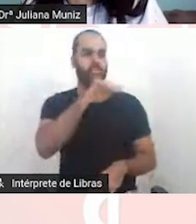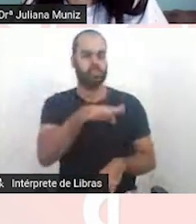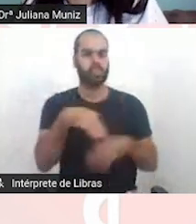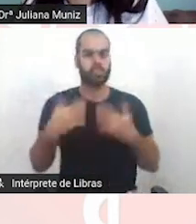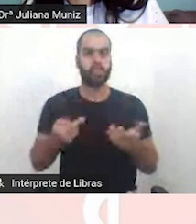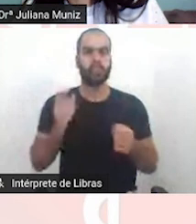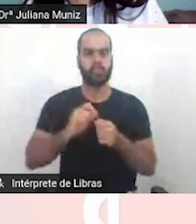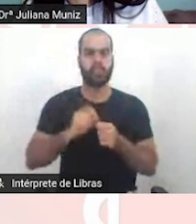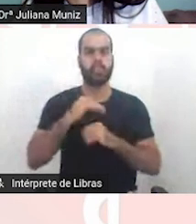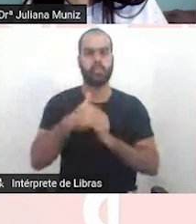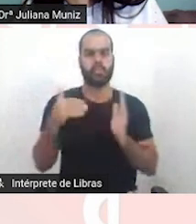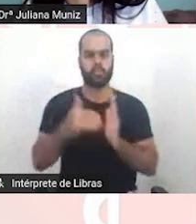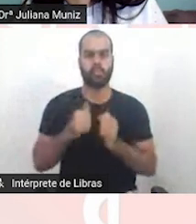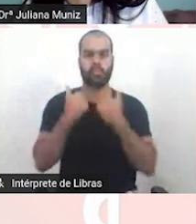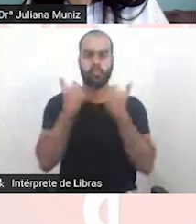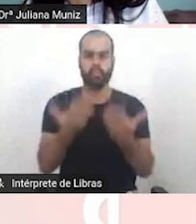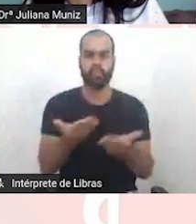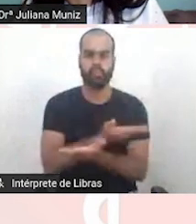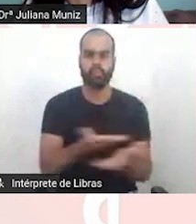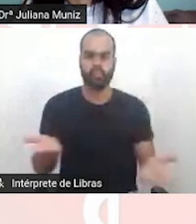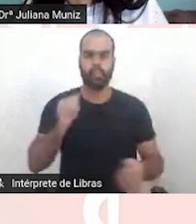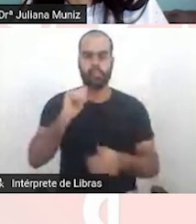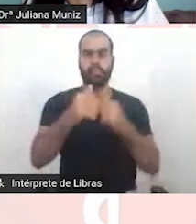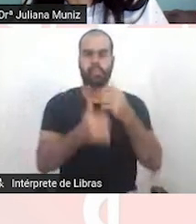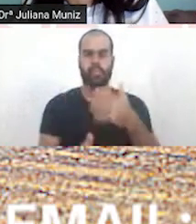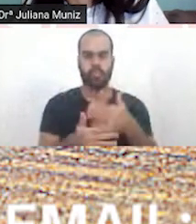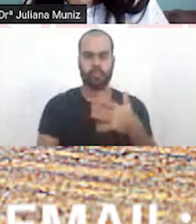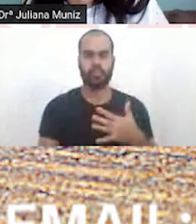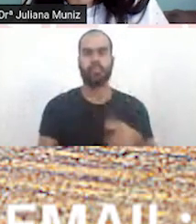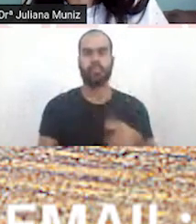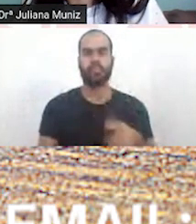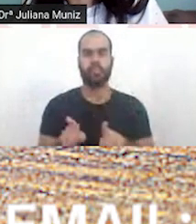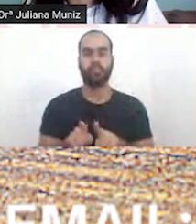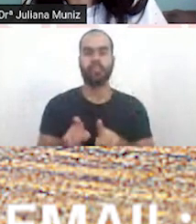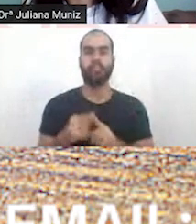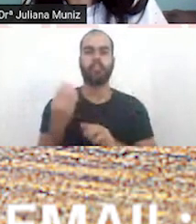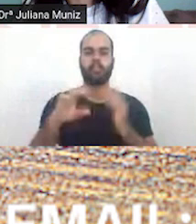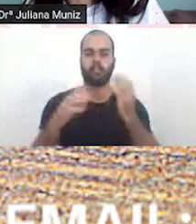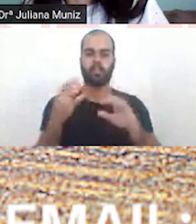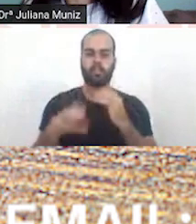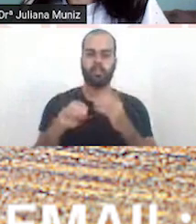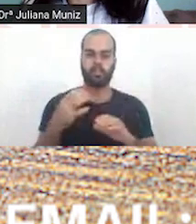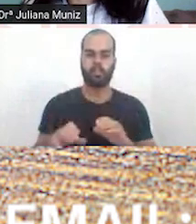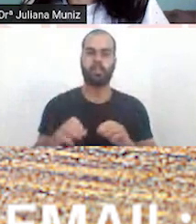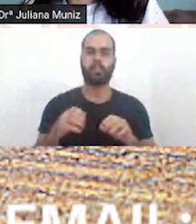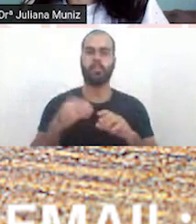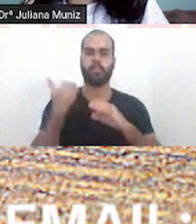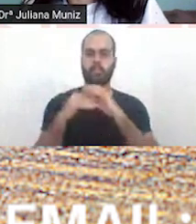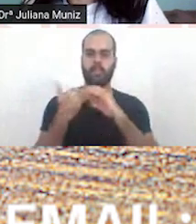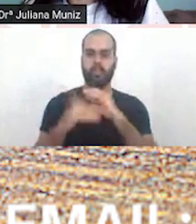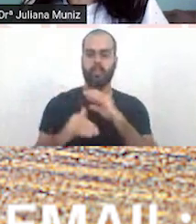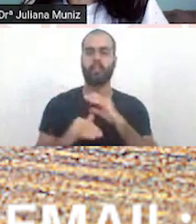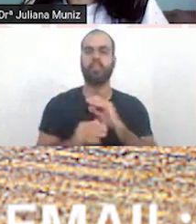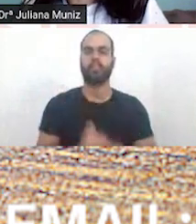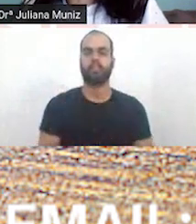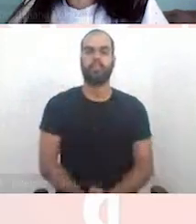vocês, certo? Se quiserem falar comigo, aí eles vão colocar aí meu e-mail, tá certo? Então,